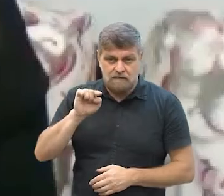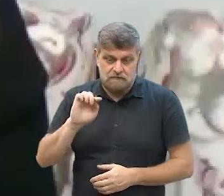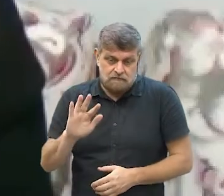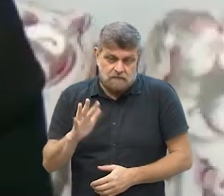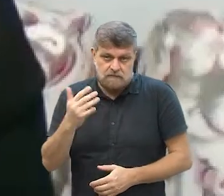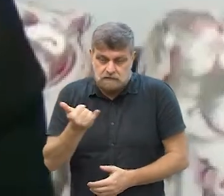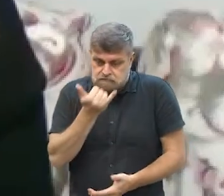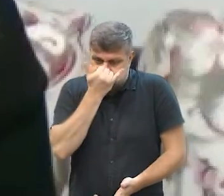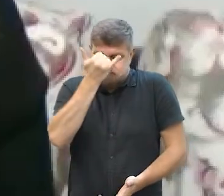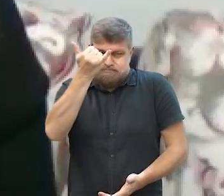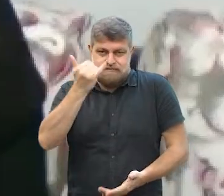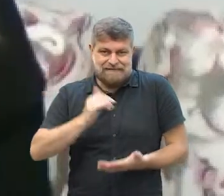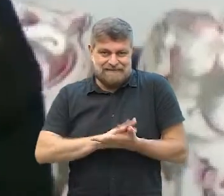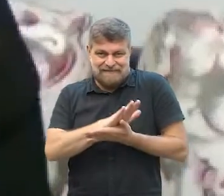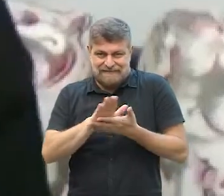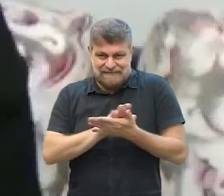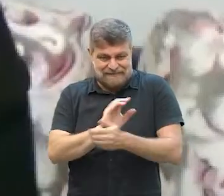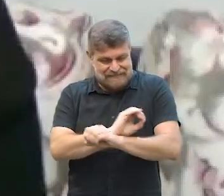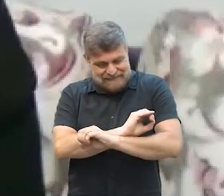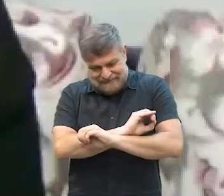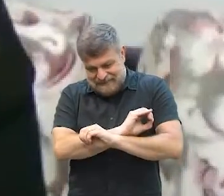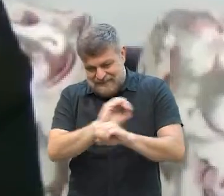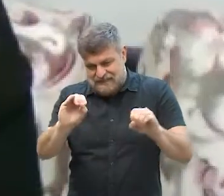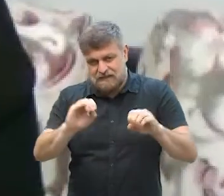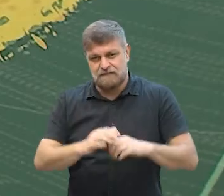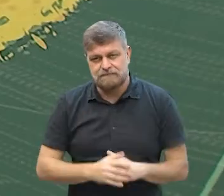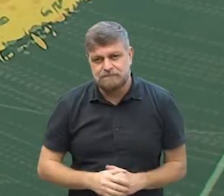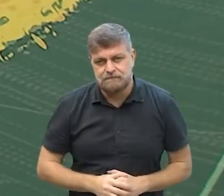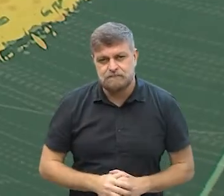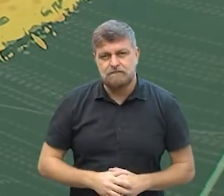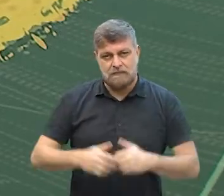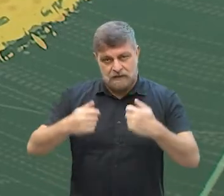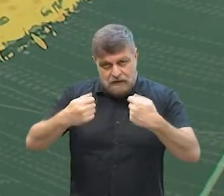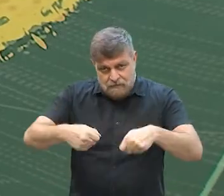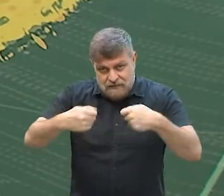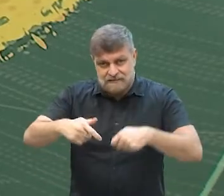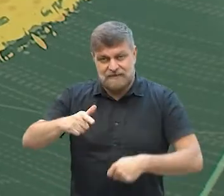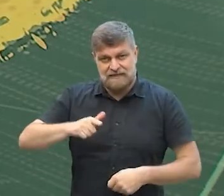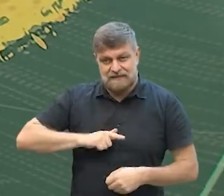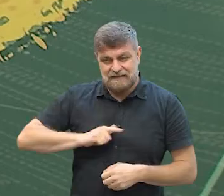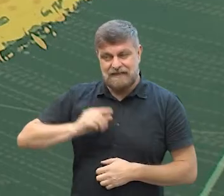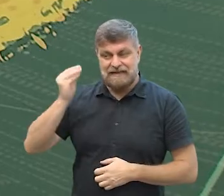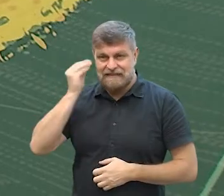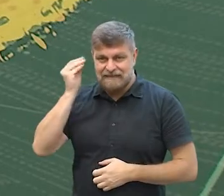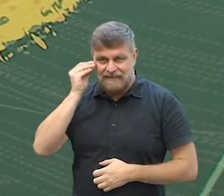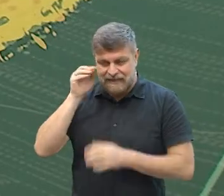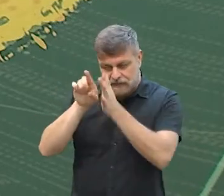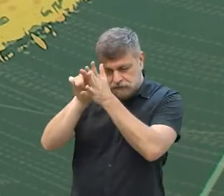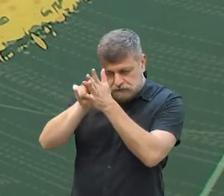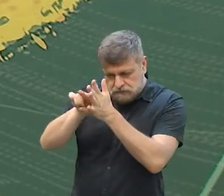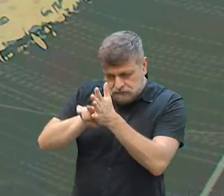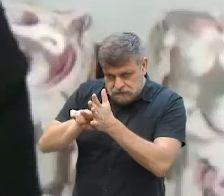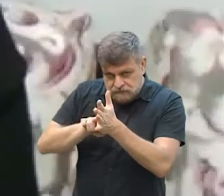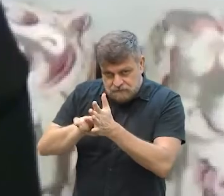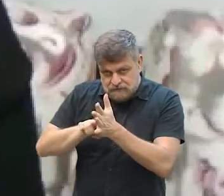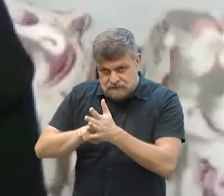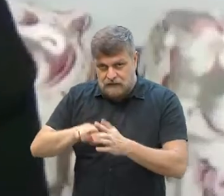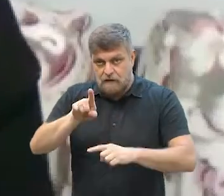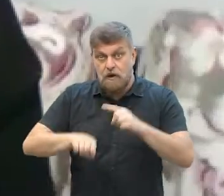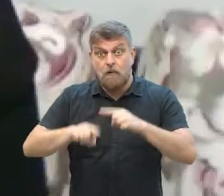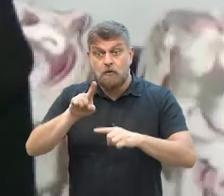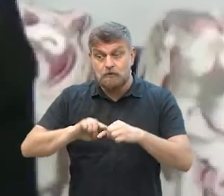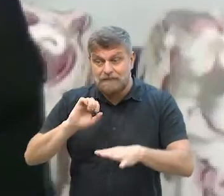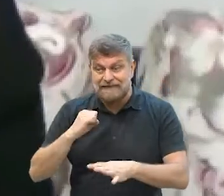trazer nenhum efeito colateral. Então, precisam ser realizadas algumas pesquisas ainda para tornar esse produto